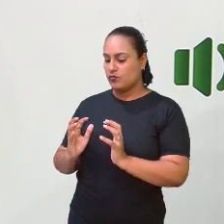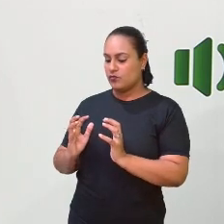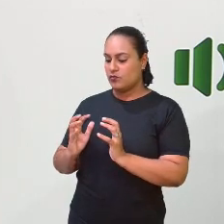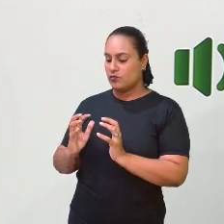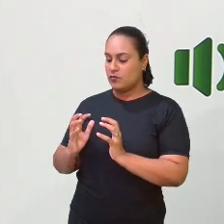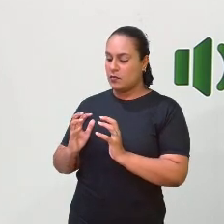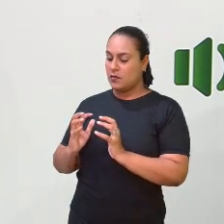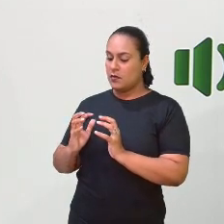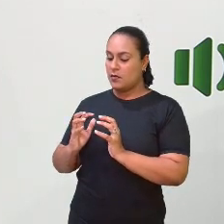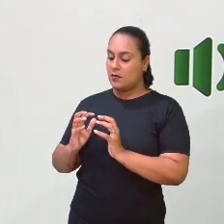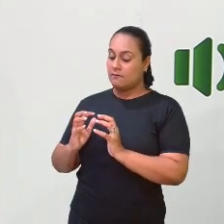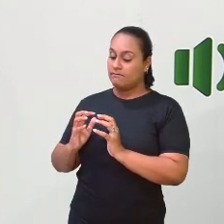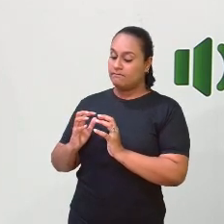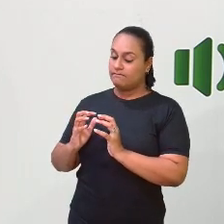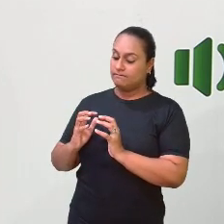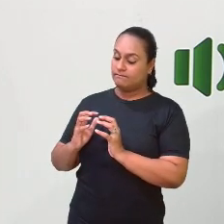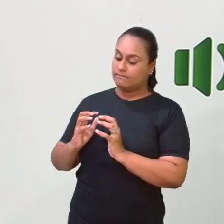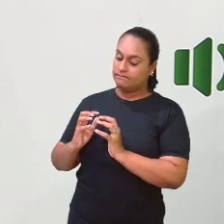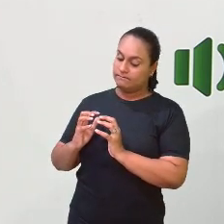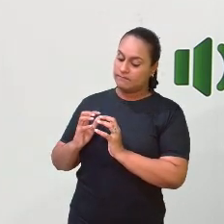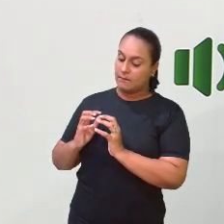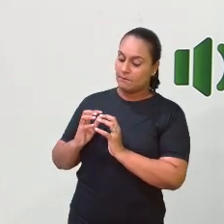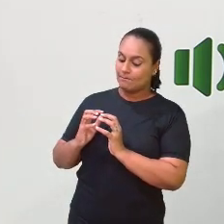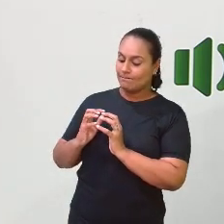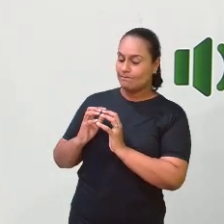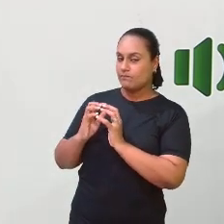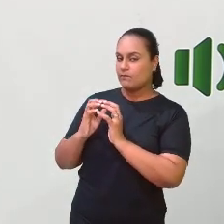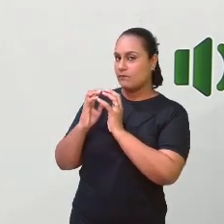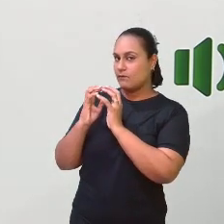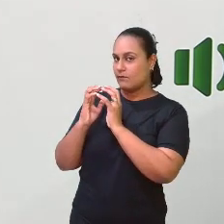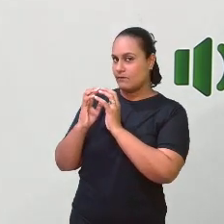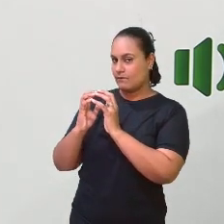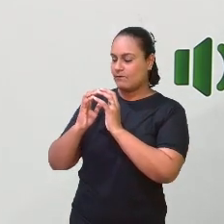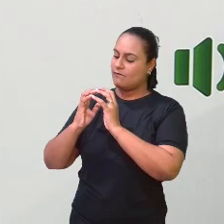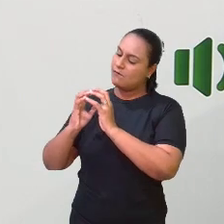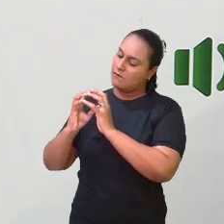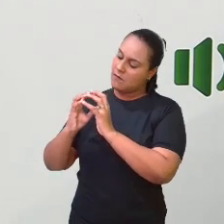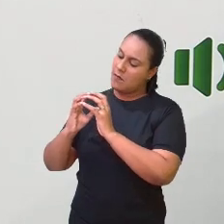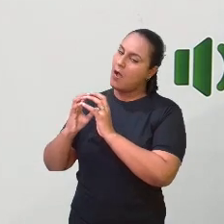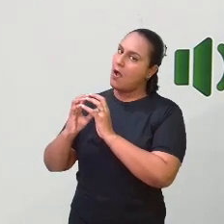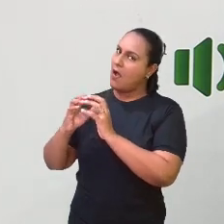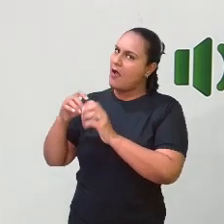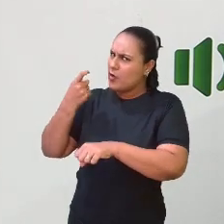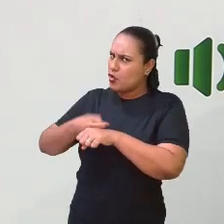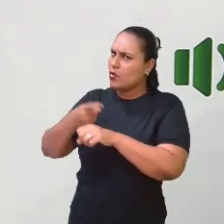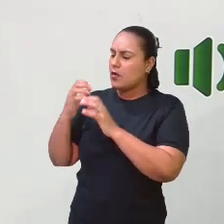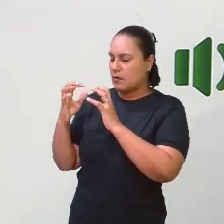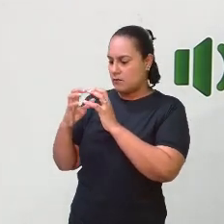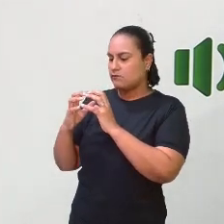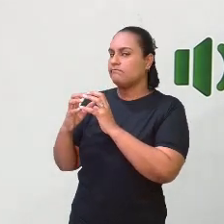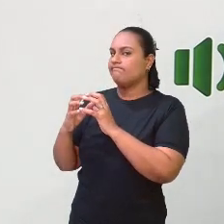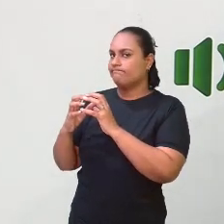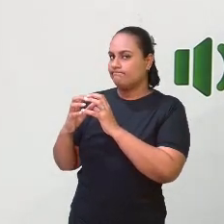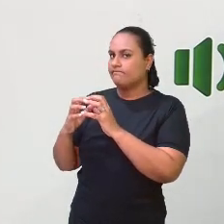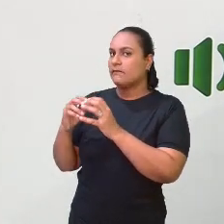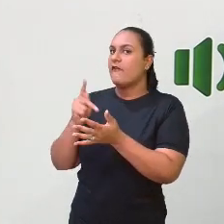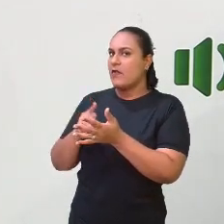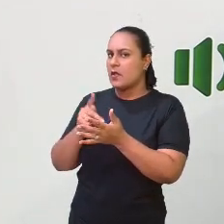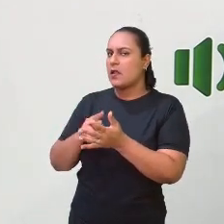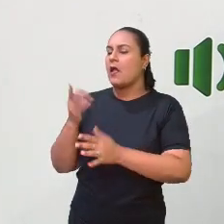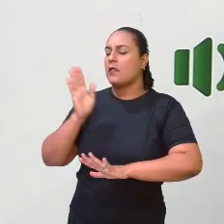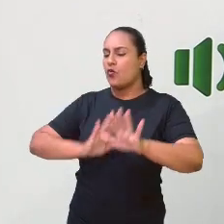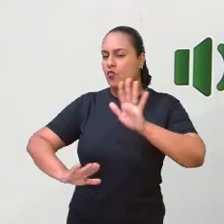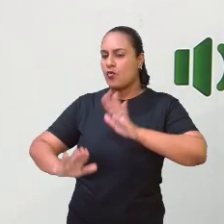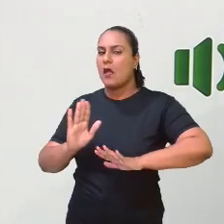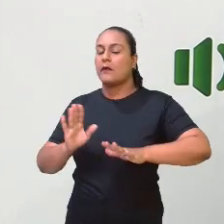fundindo, aí vai encaixando e fica essa parte durinha. É verdade sim, quando se precisa ter cuidado. A